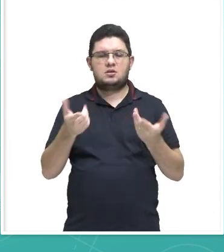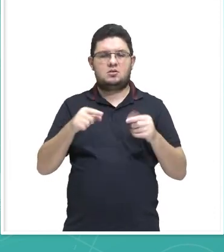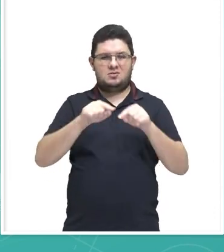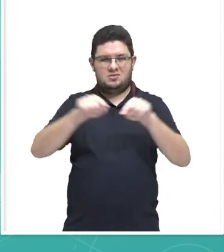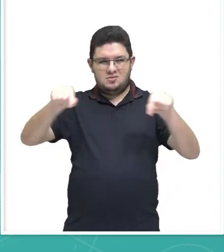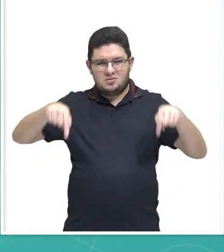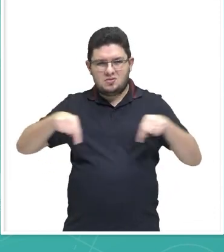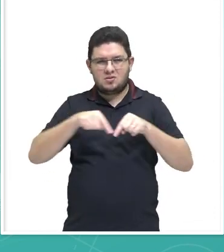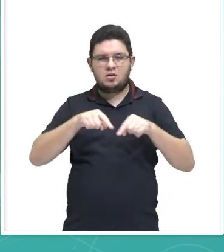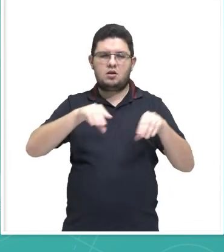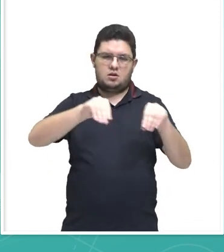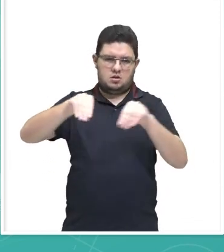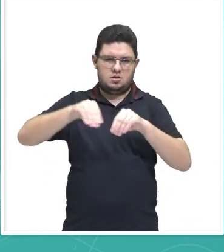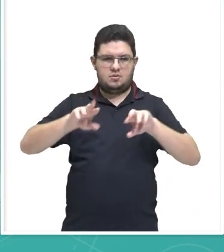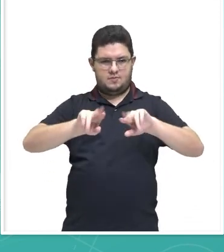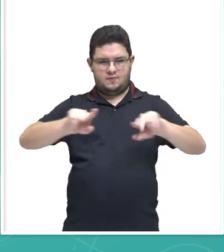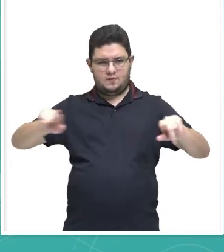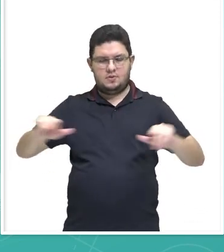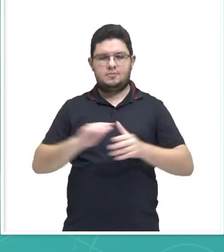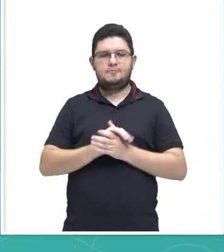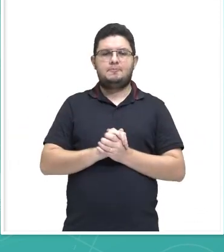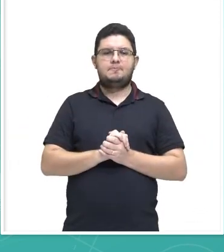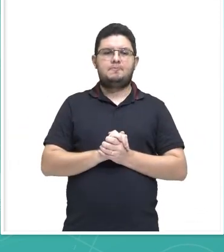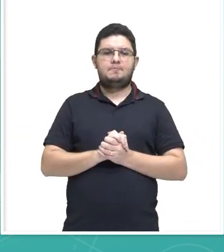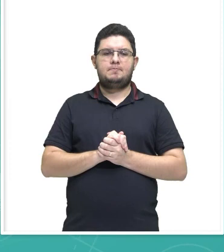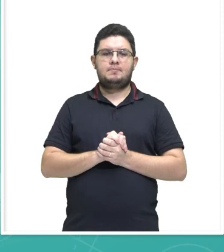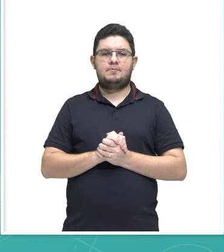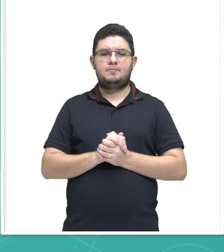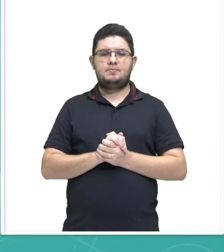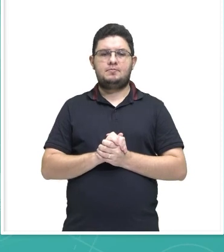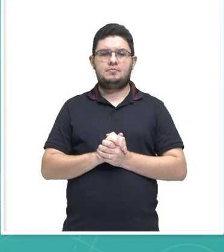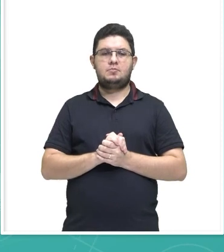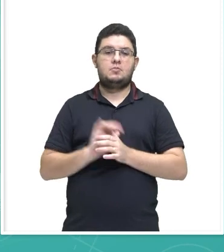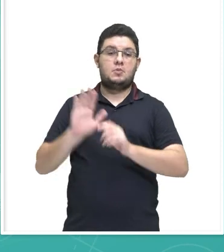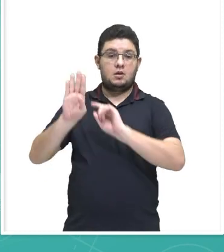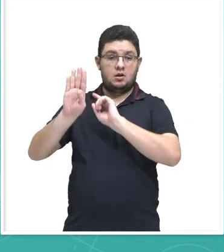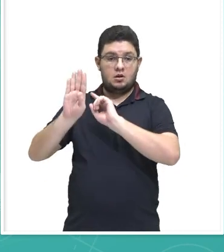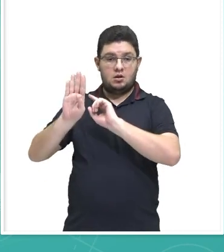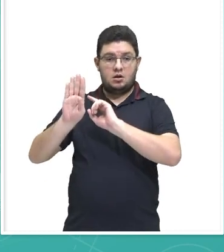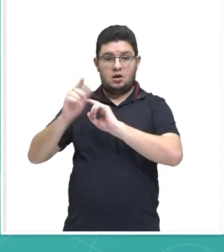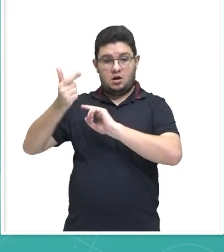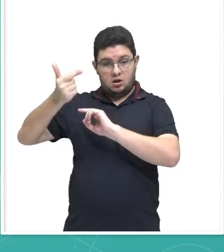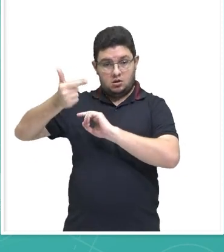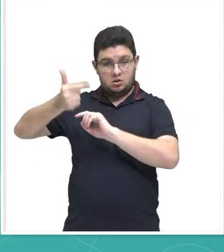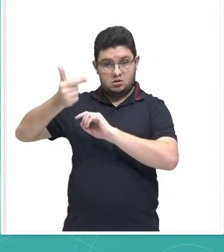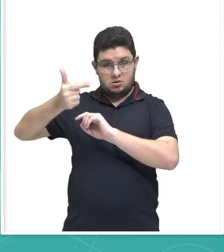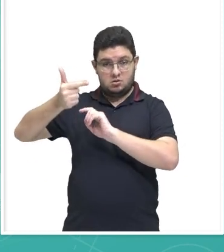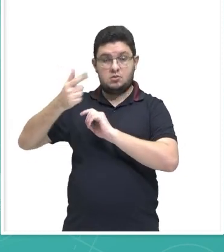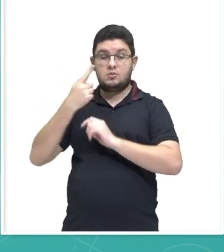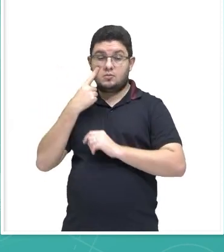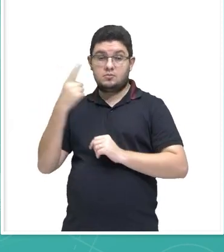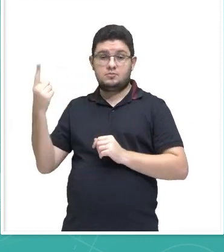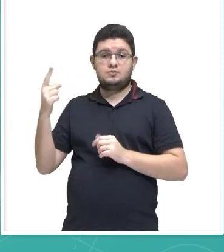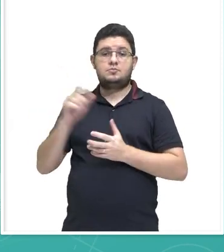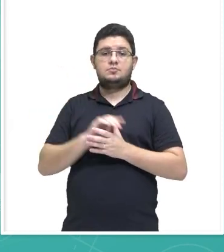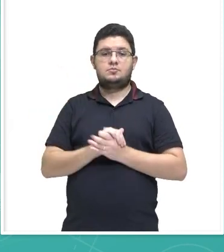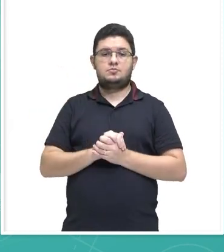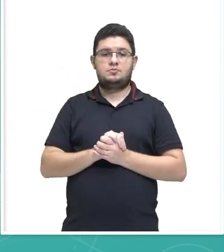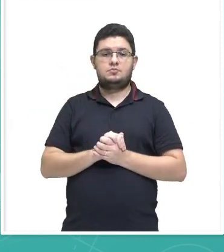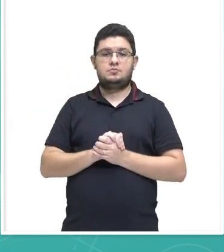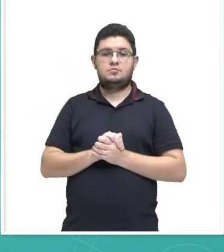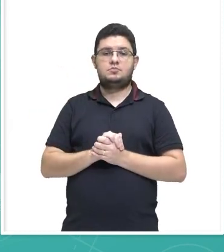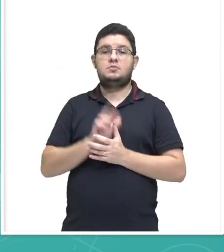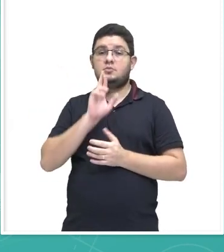outros. Certo? Prosseguindo, gabarito da questão 2, olha só quem apareceu aqui, ó,